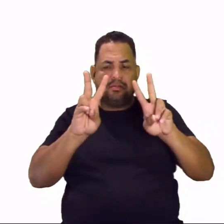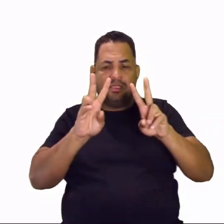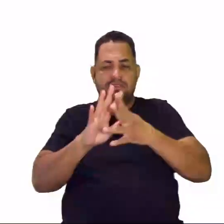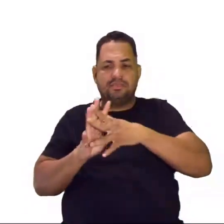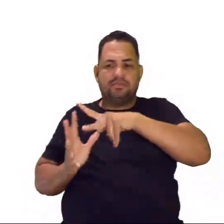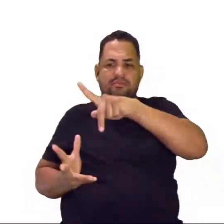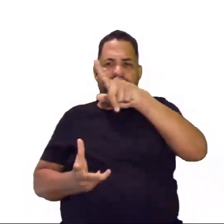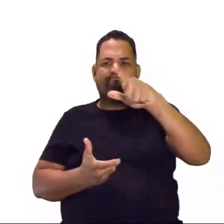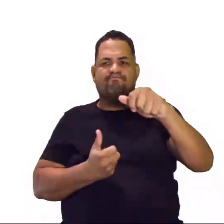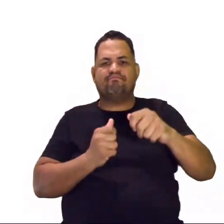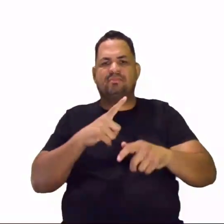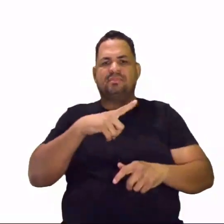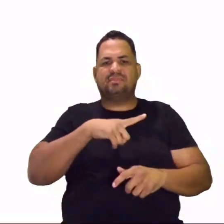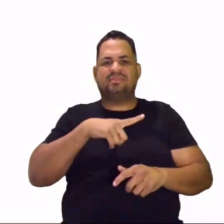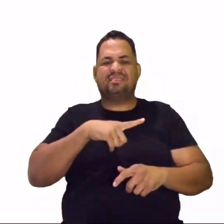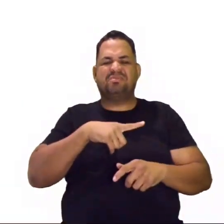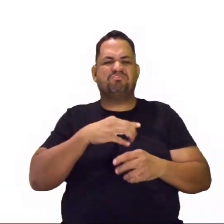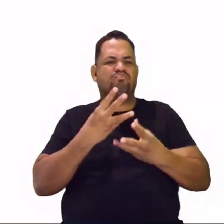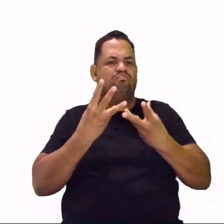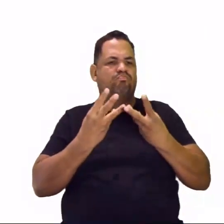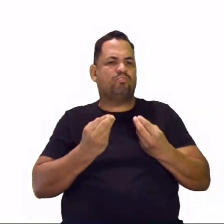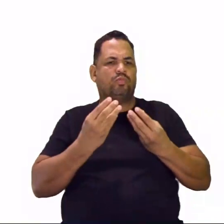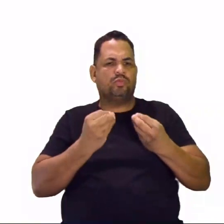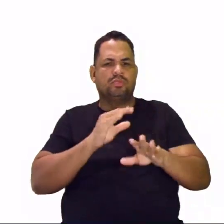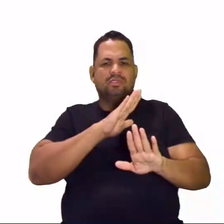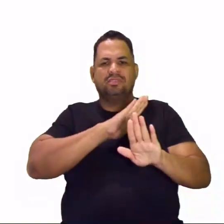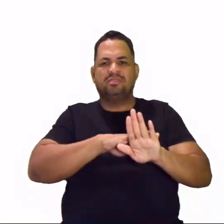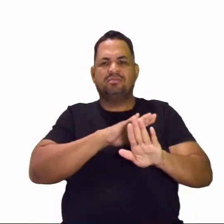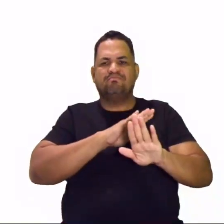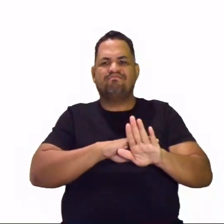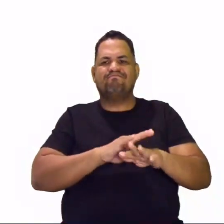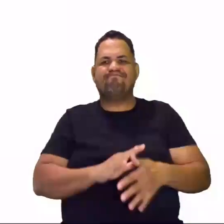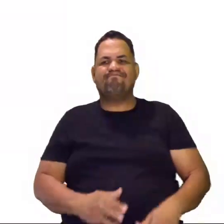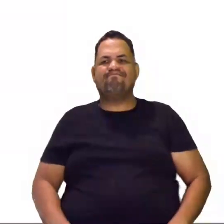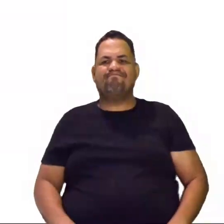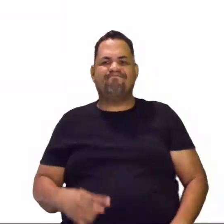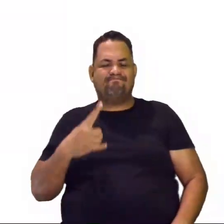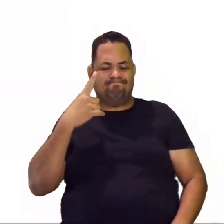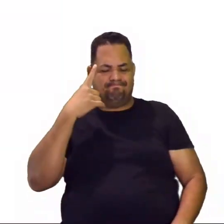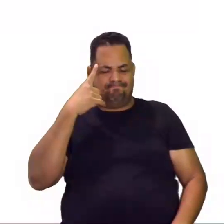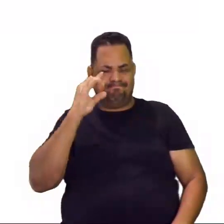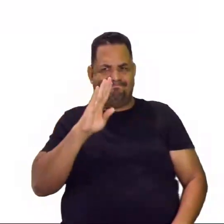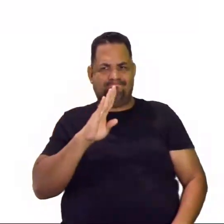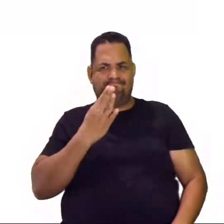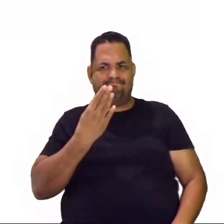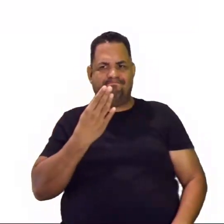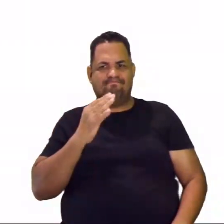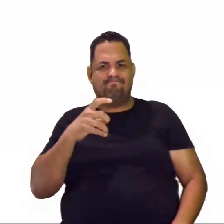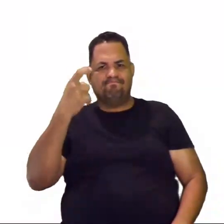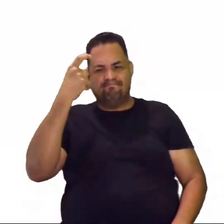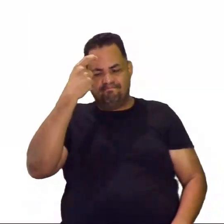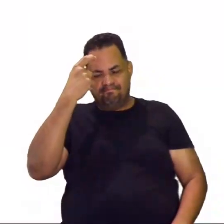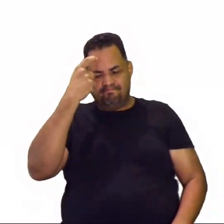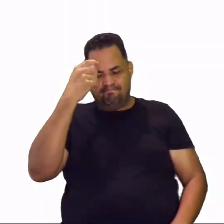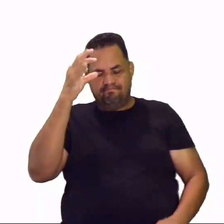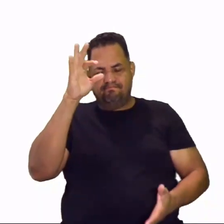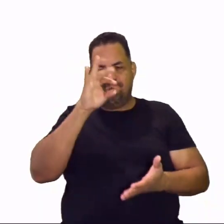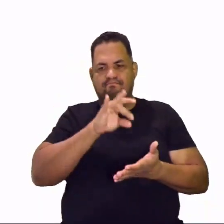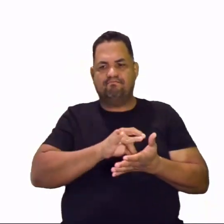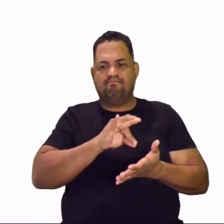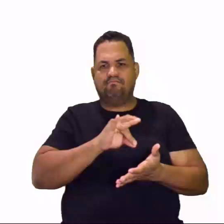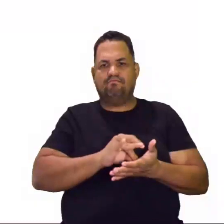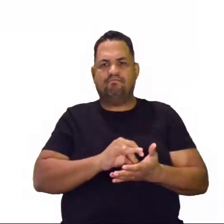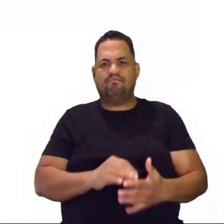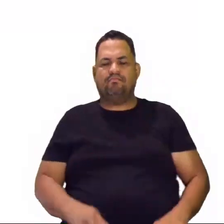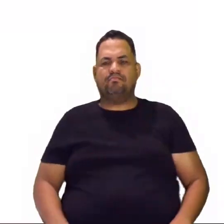mundo carregada de ideologia, pensada como falsa consciência da